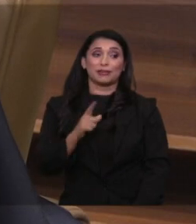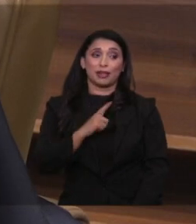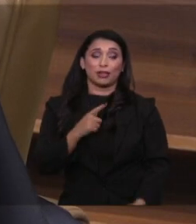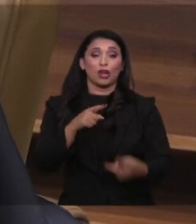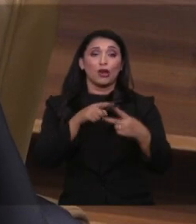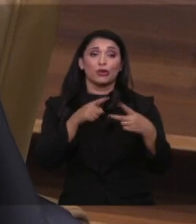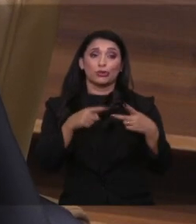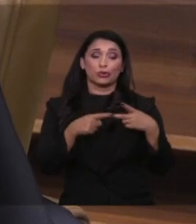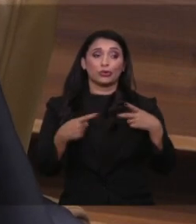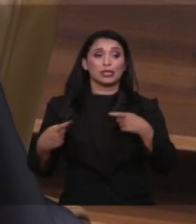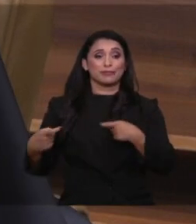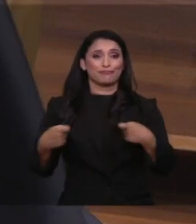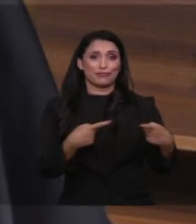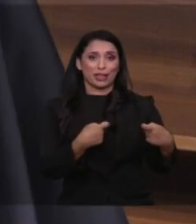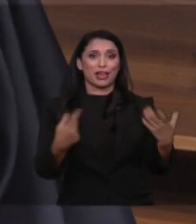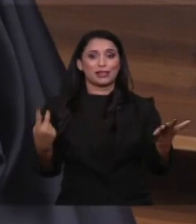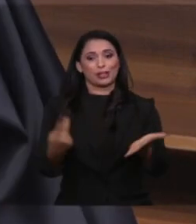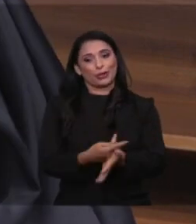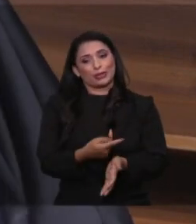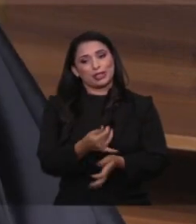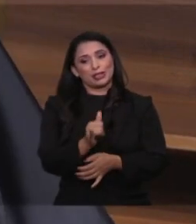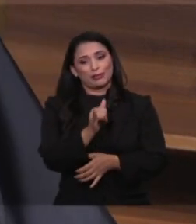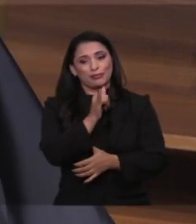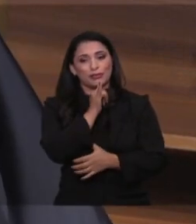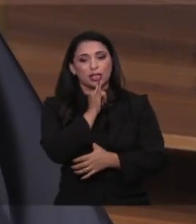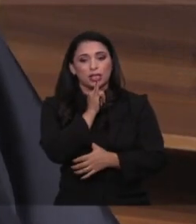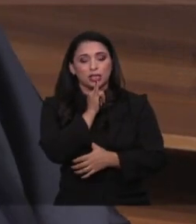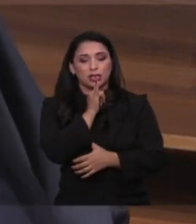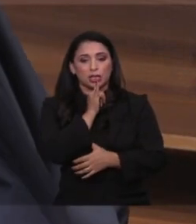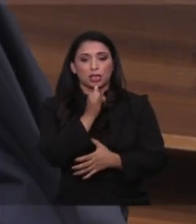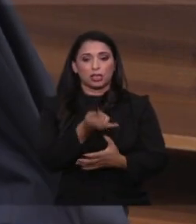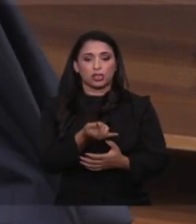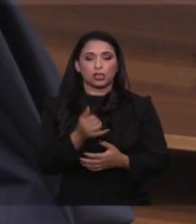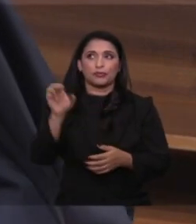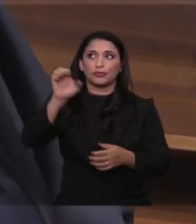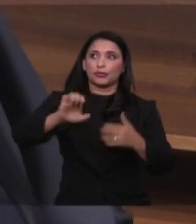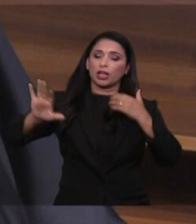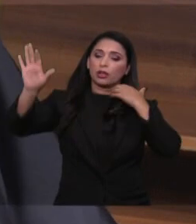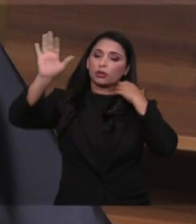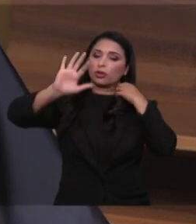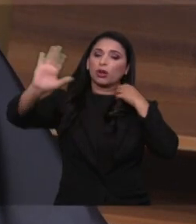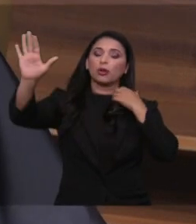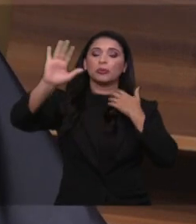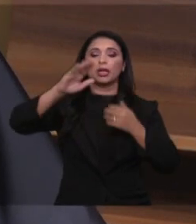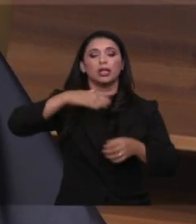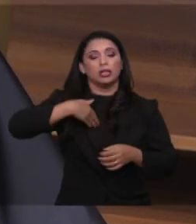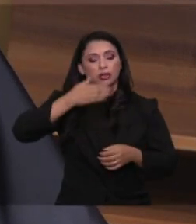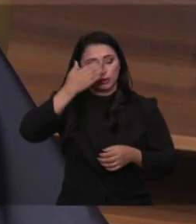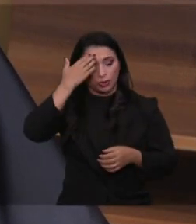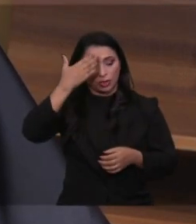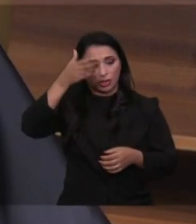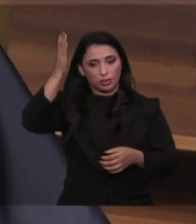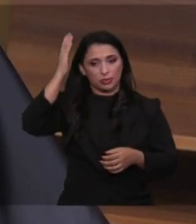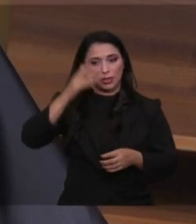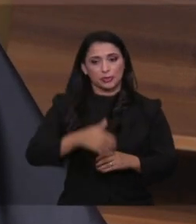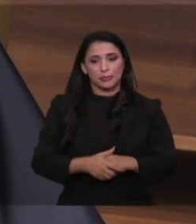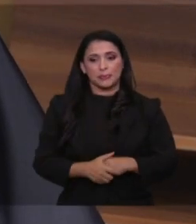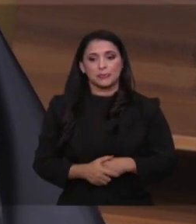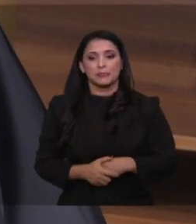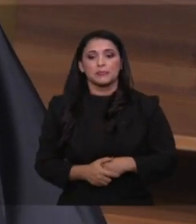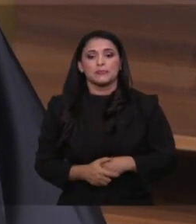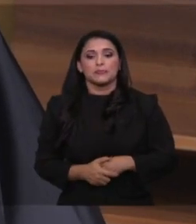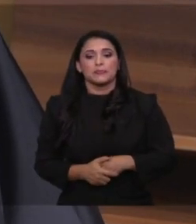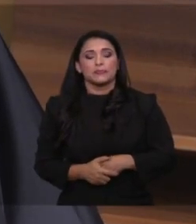nós estamos, tristemente, assistindo uma na Europa e outra no Oriente Médio.